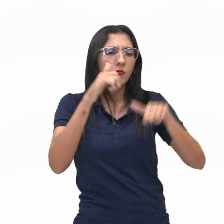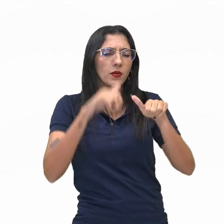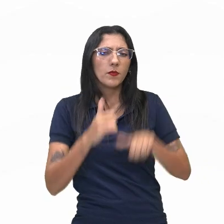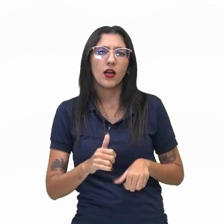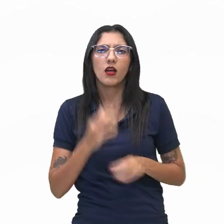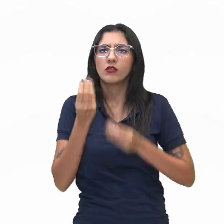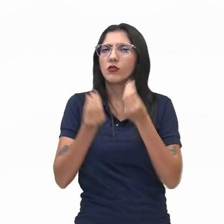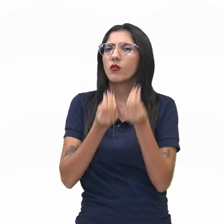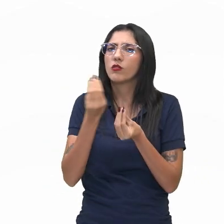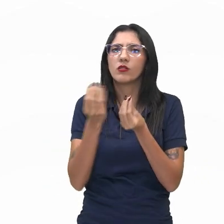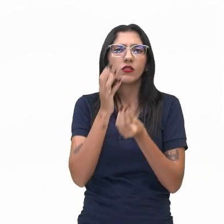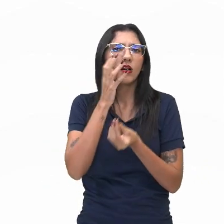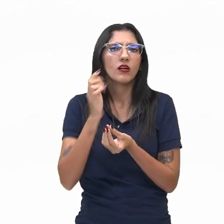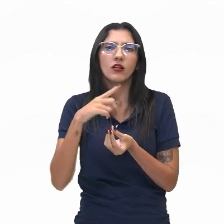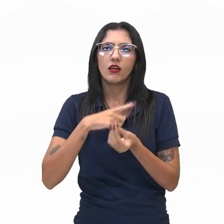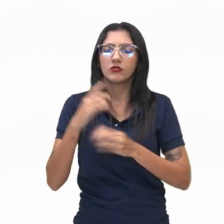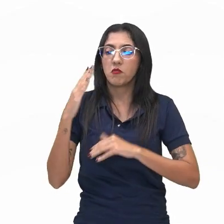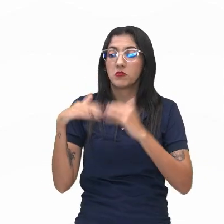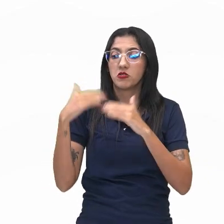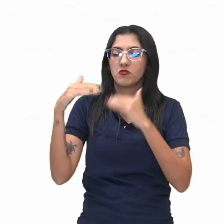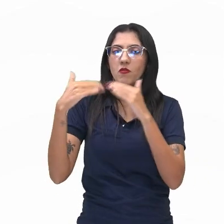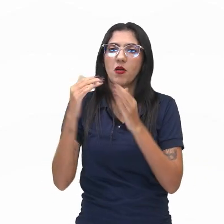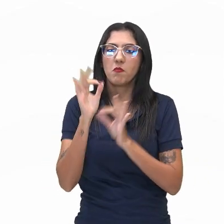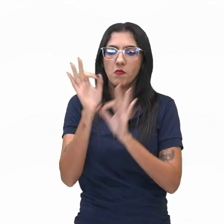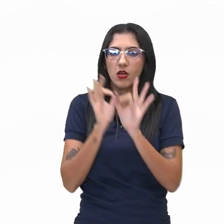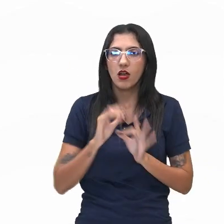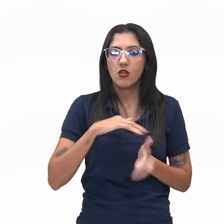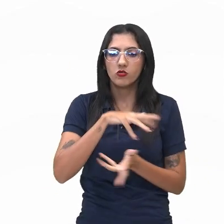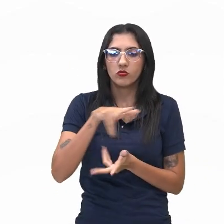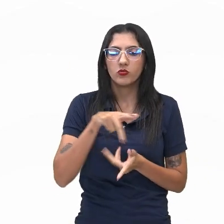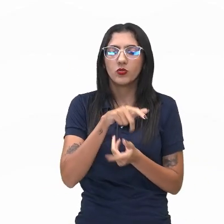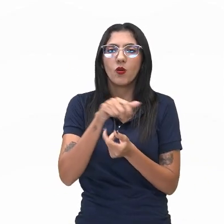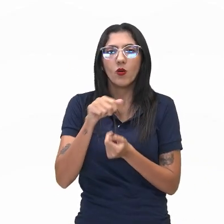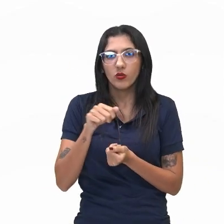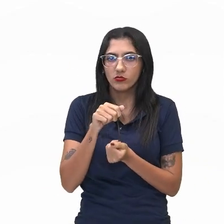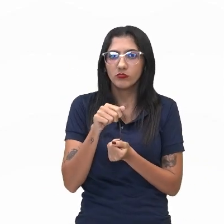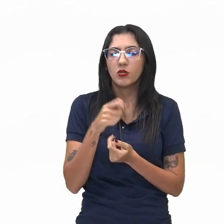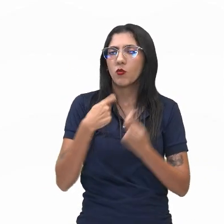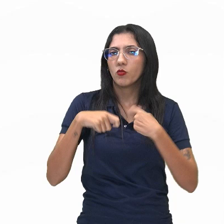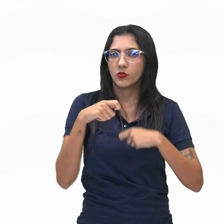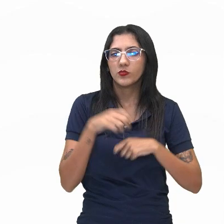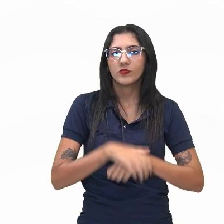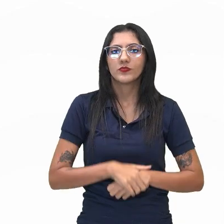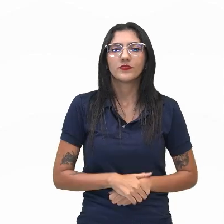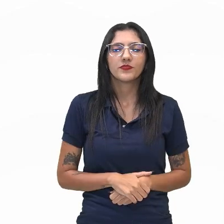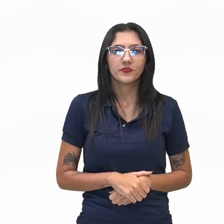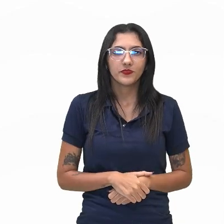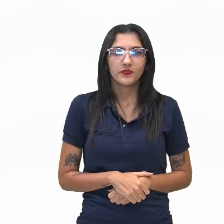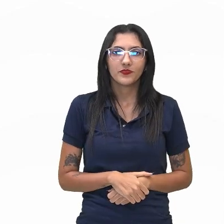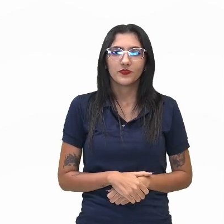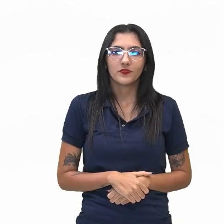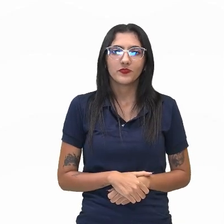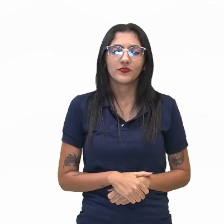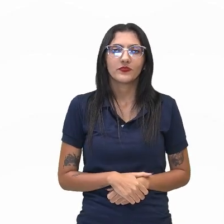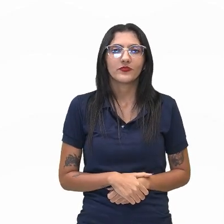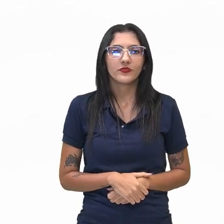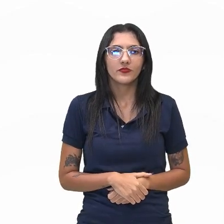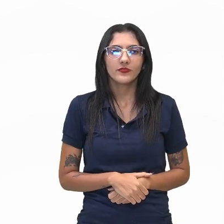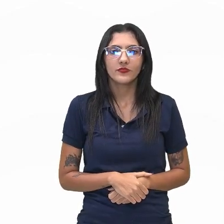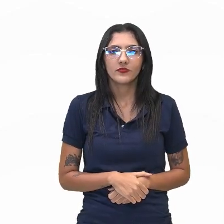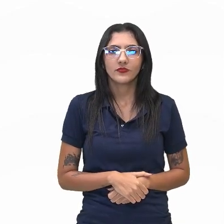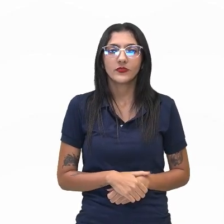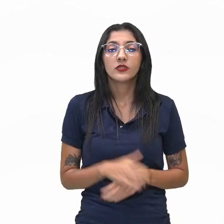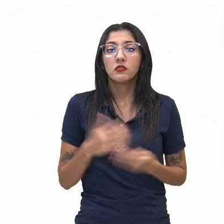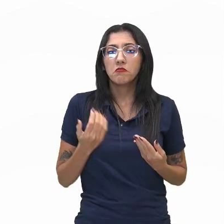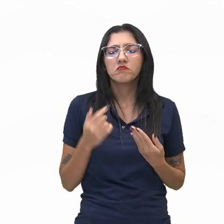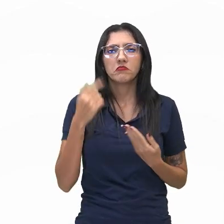esse desenvolvimento da Organização Mundial do Comércio, tá? Então, a gente observa, né, a